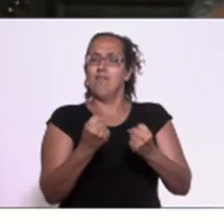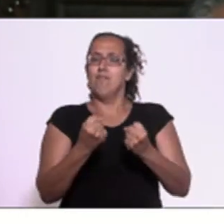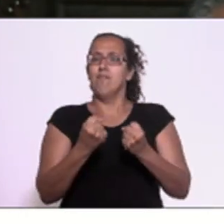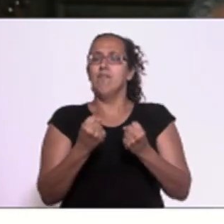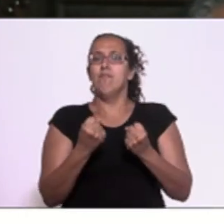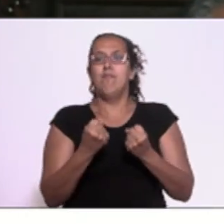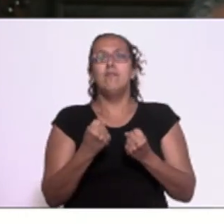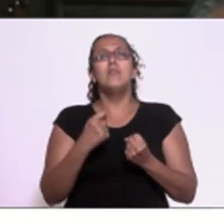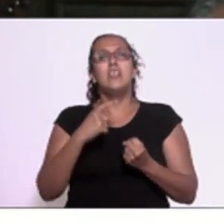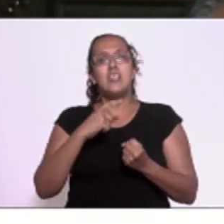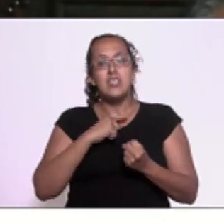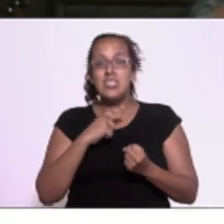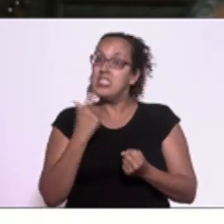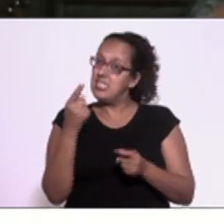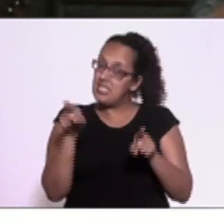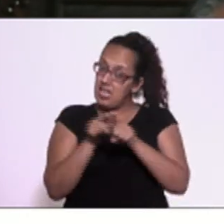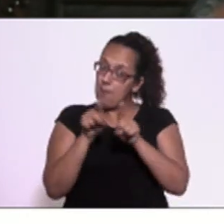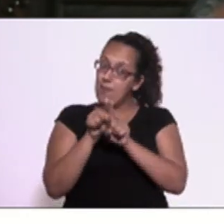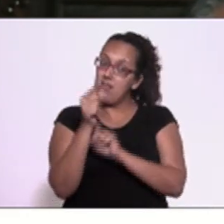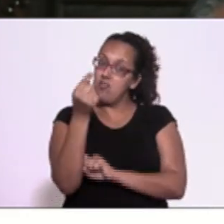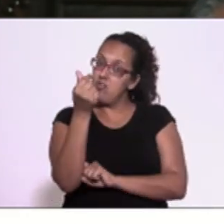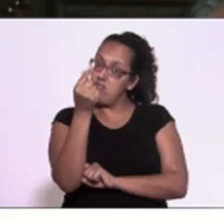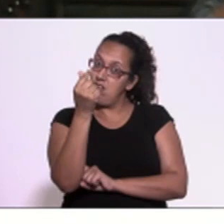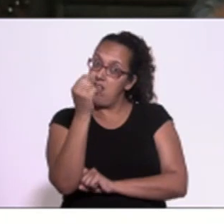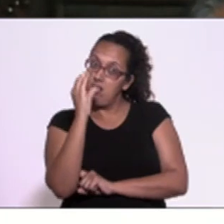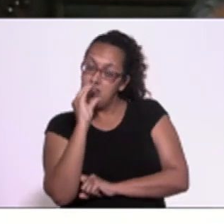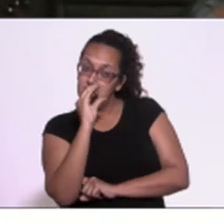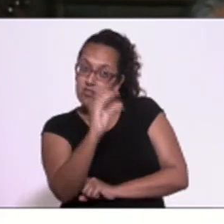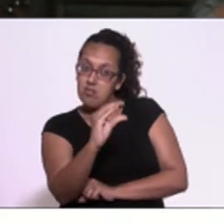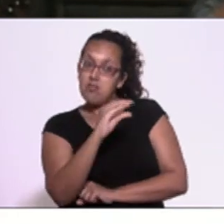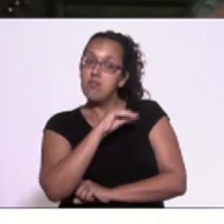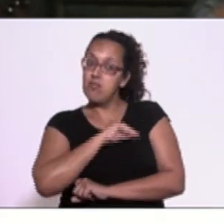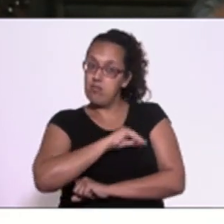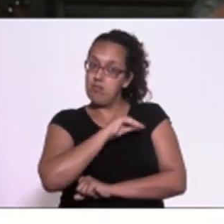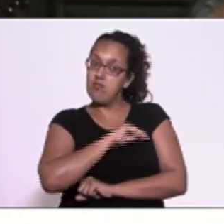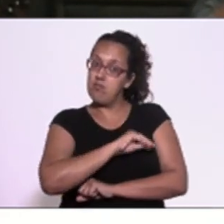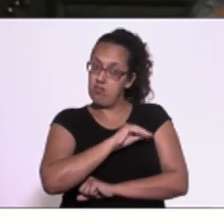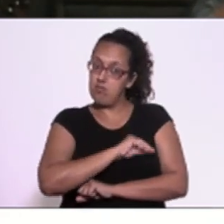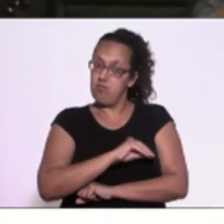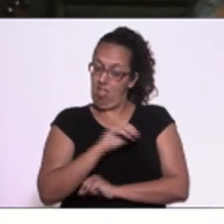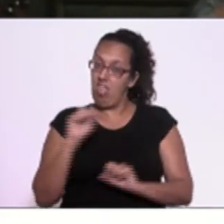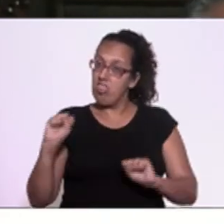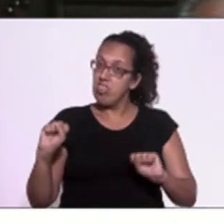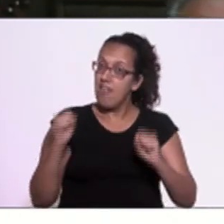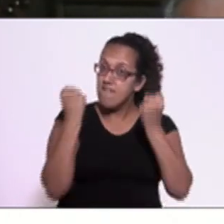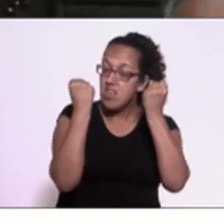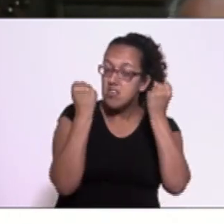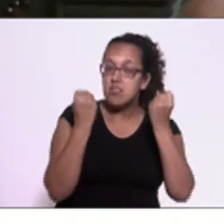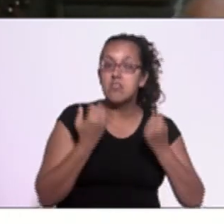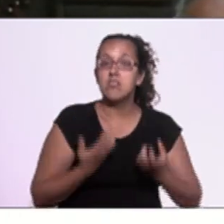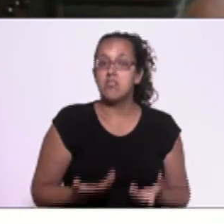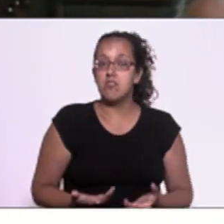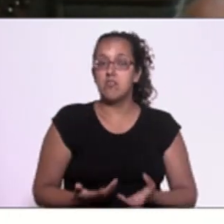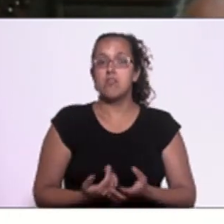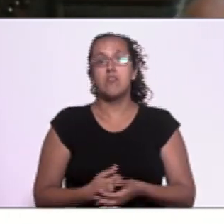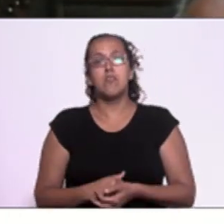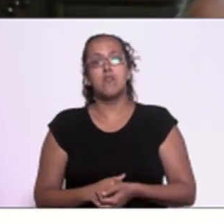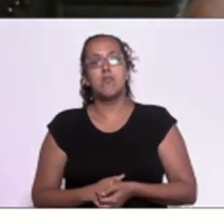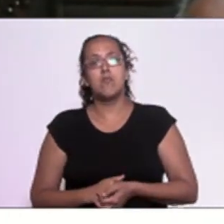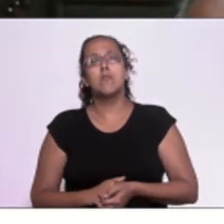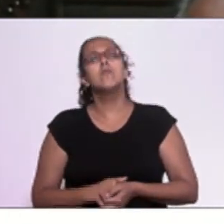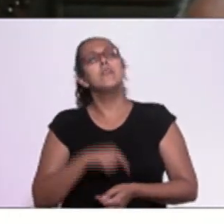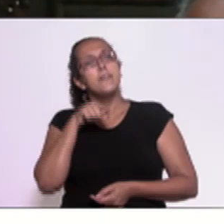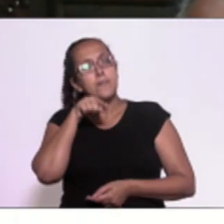ser remuneradas. Algo absolutamente surpreendente. No centro da